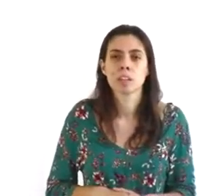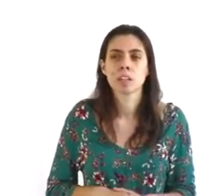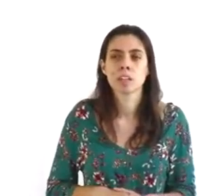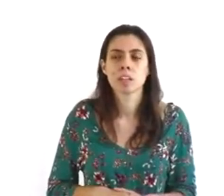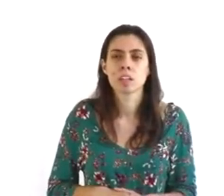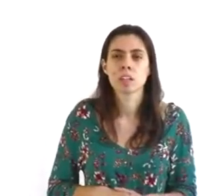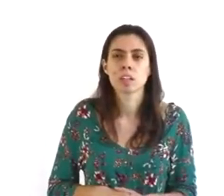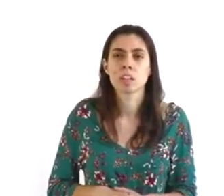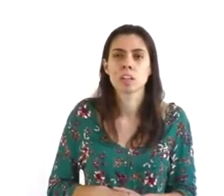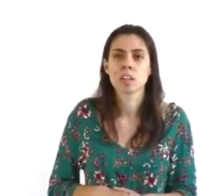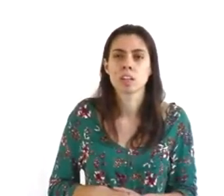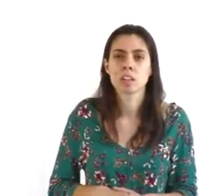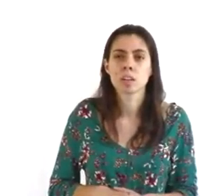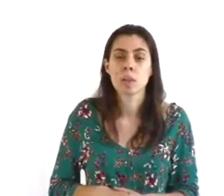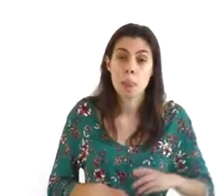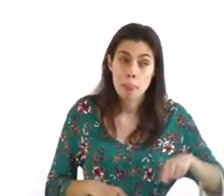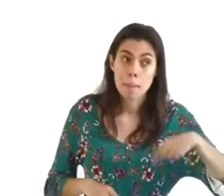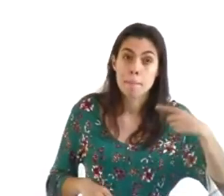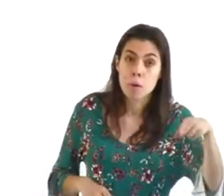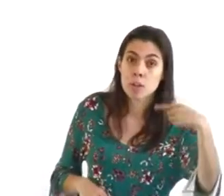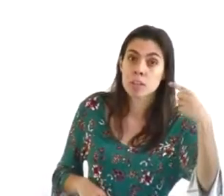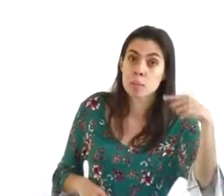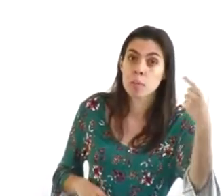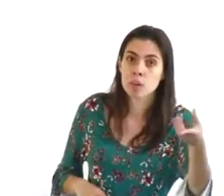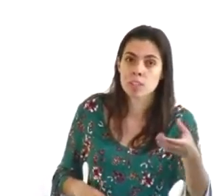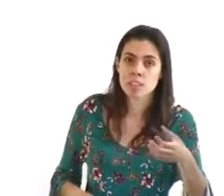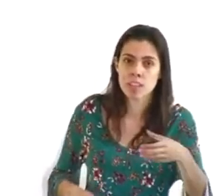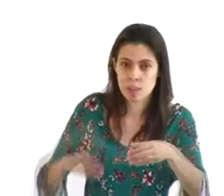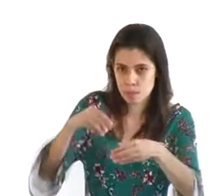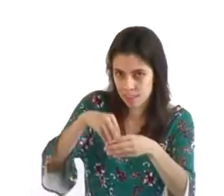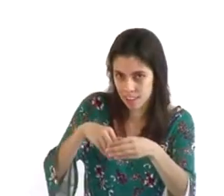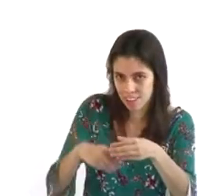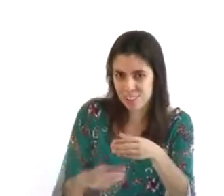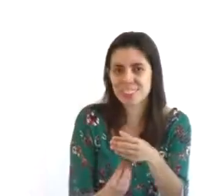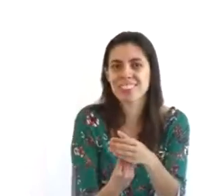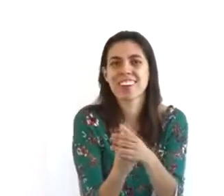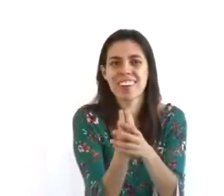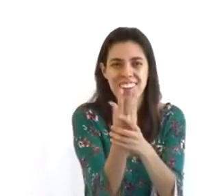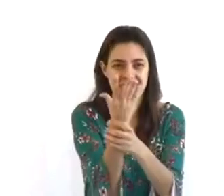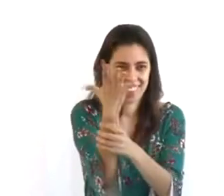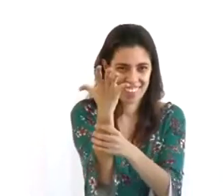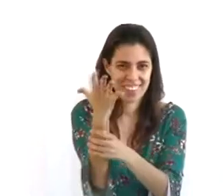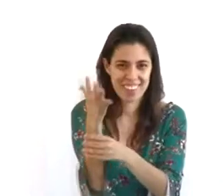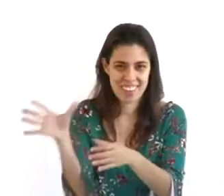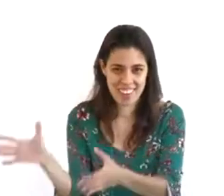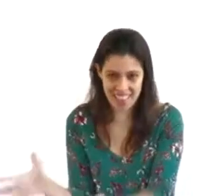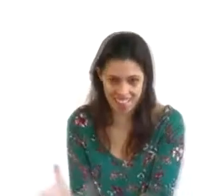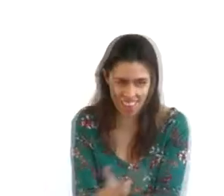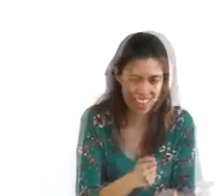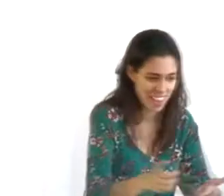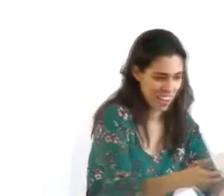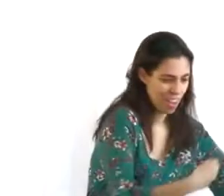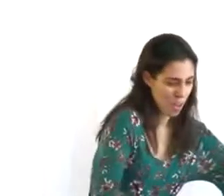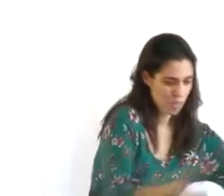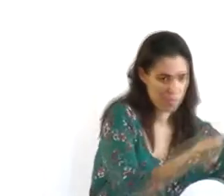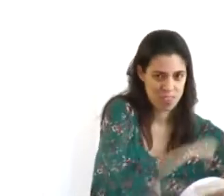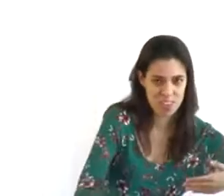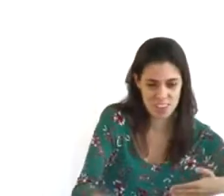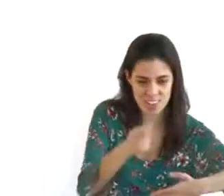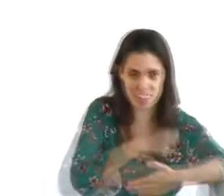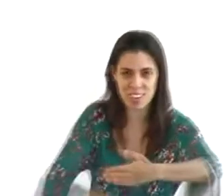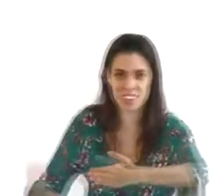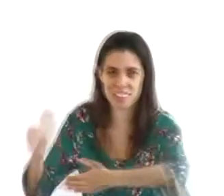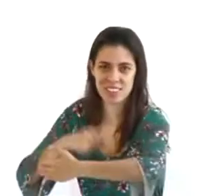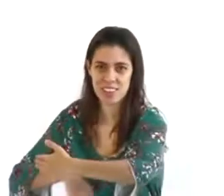abençoada e conseguiram colher para o alimento e sustento das famílias, eles então começaram a agradecer a Deus, e isso se tornou